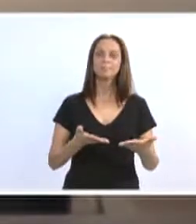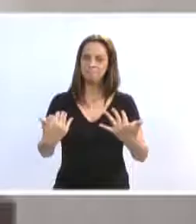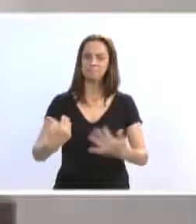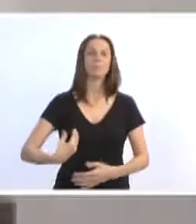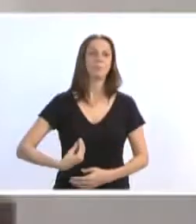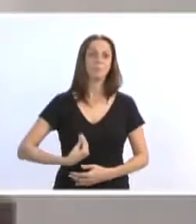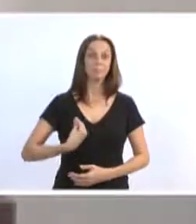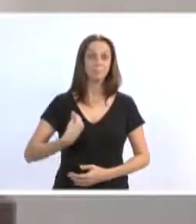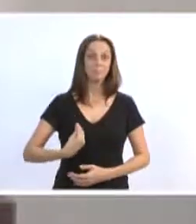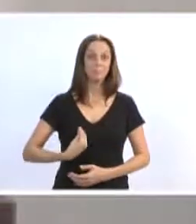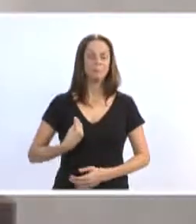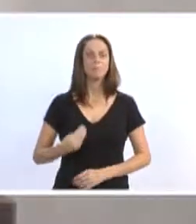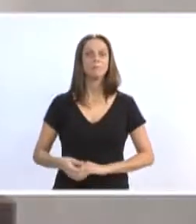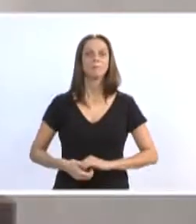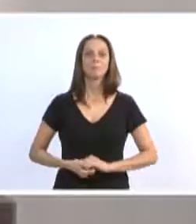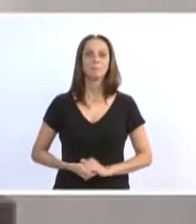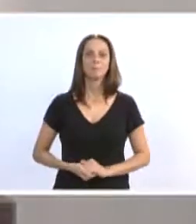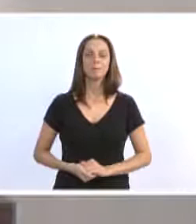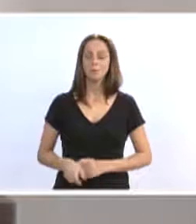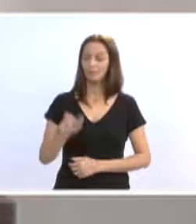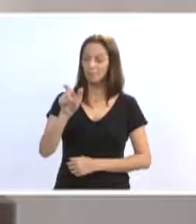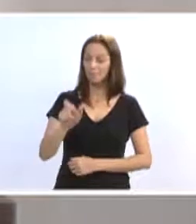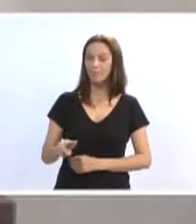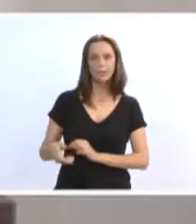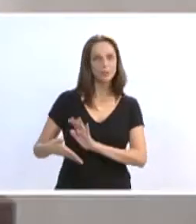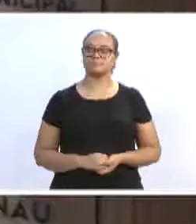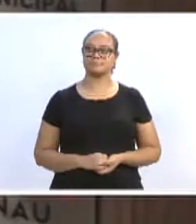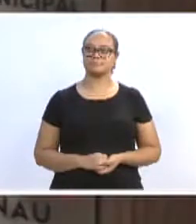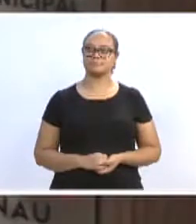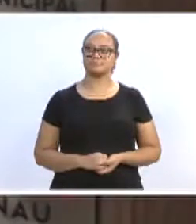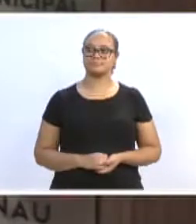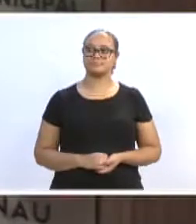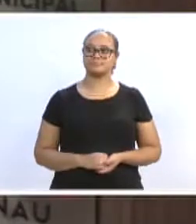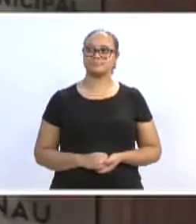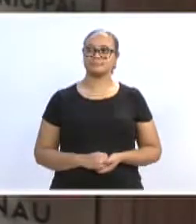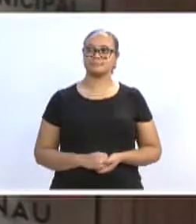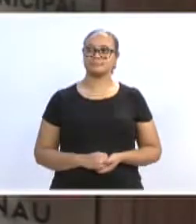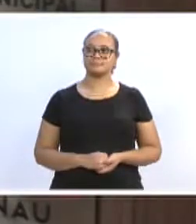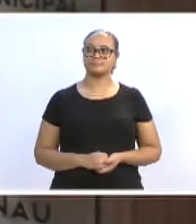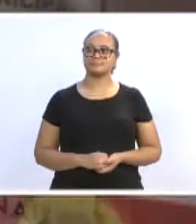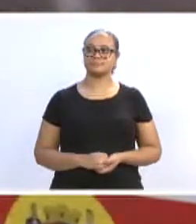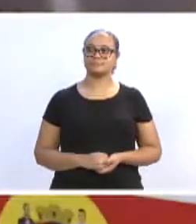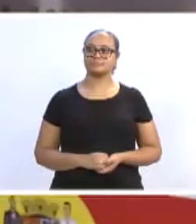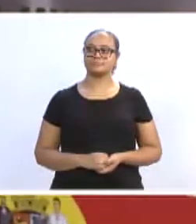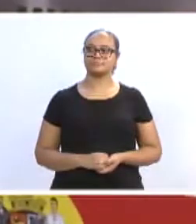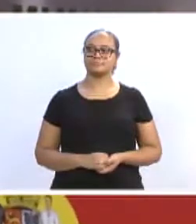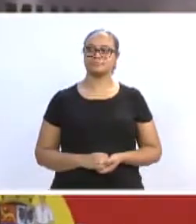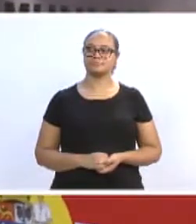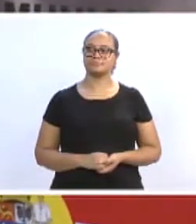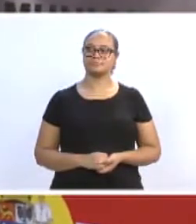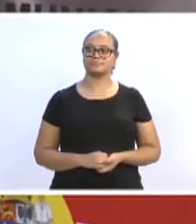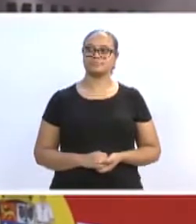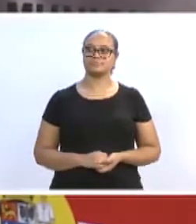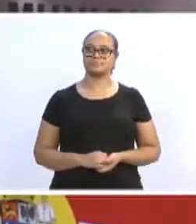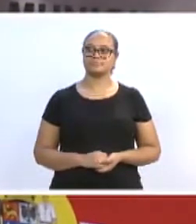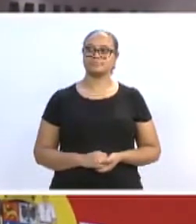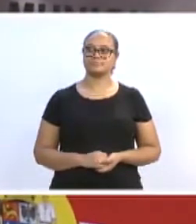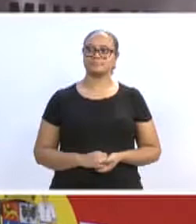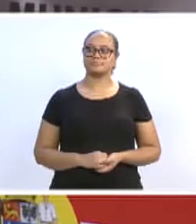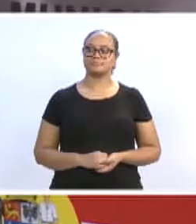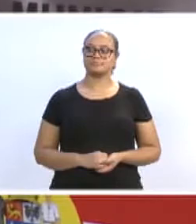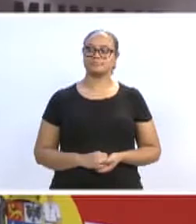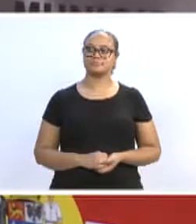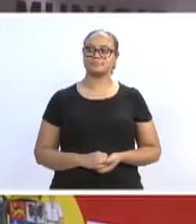O vereador Ailton de Souza foi autor da moção de louvor destinada a Raco Etiquetas, pela passagem de